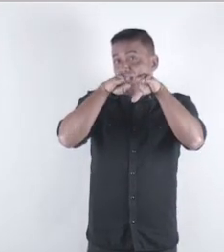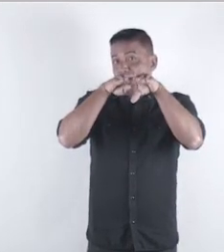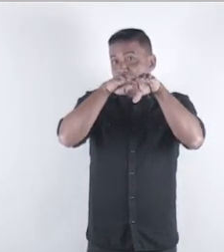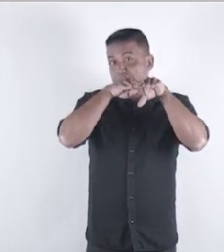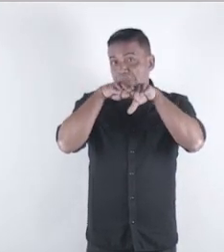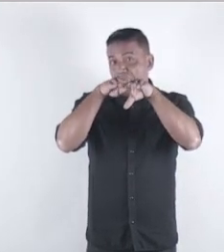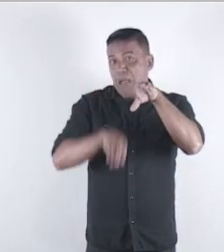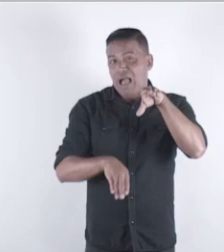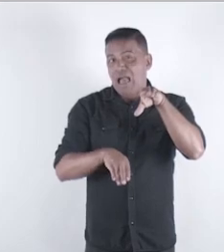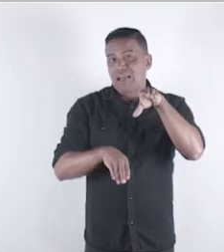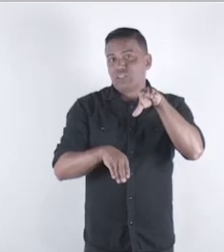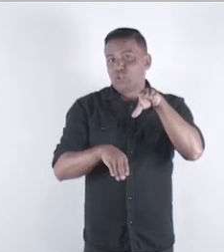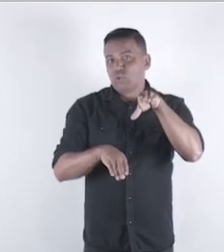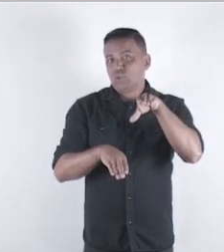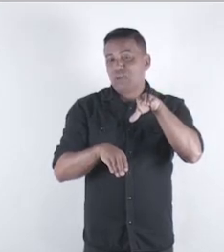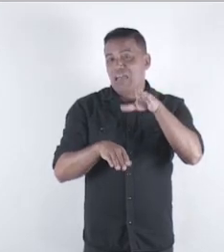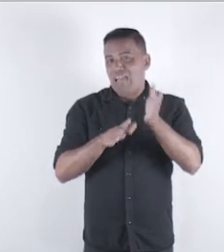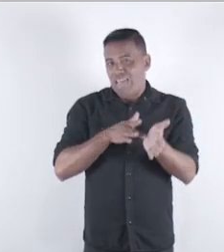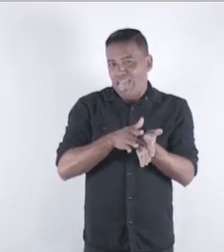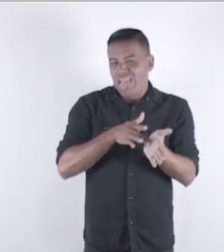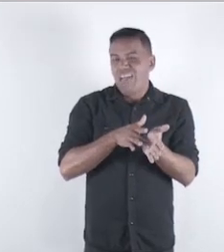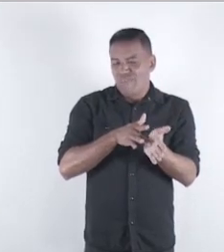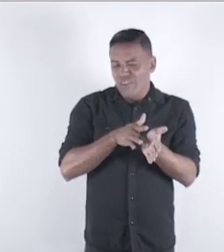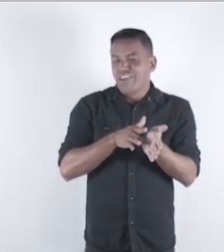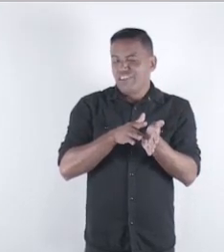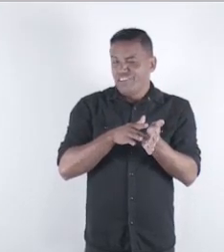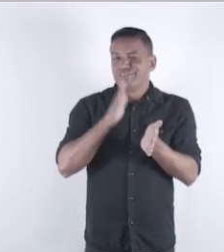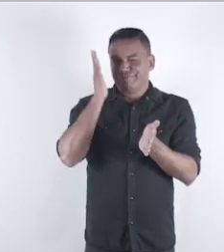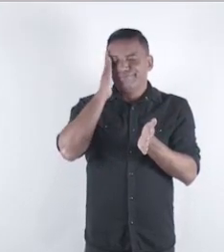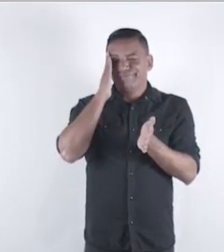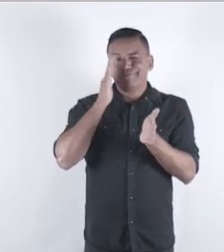inferiorizada, né? Apesar dela despistar bem esse sentimento,